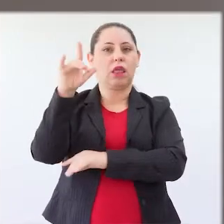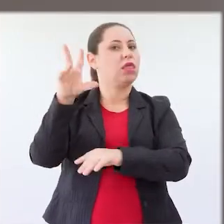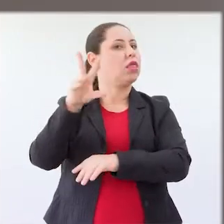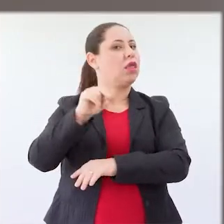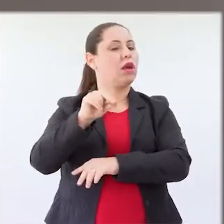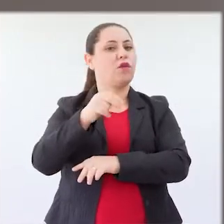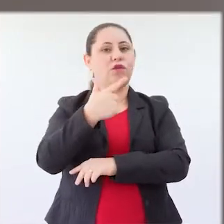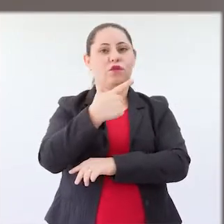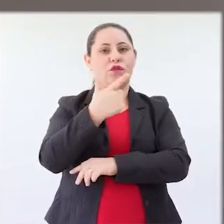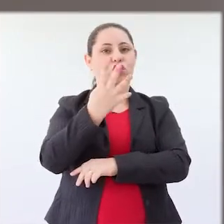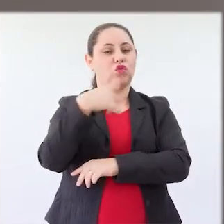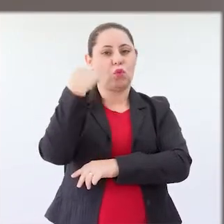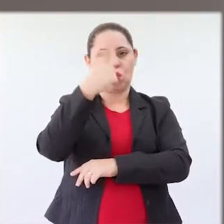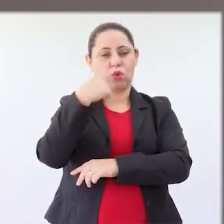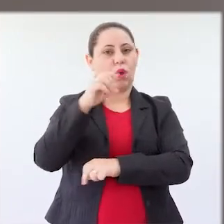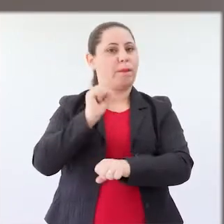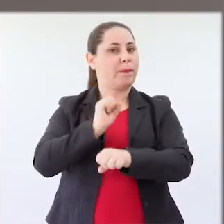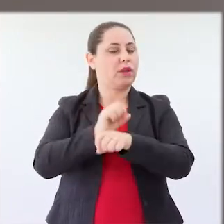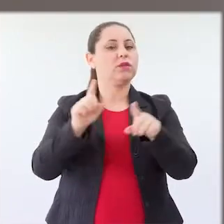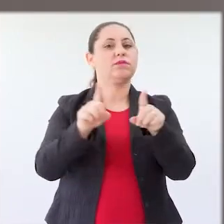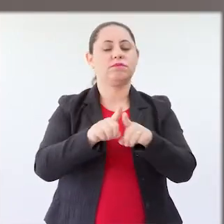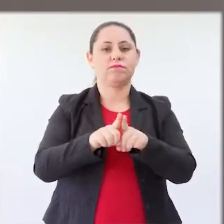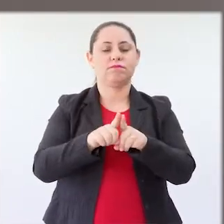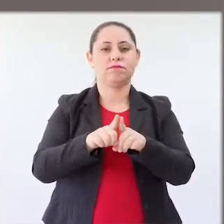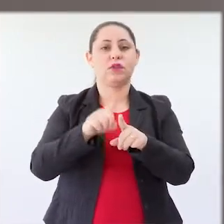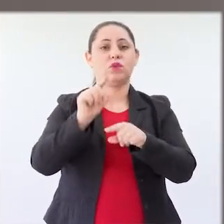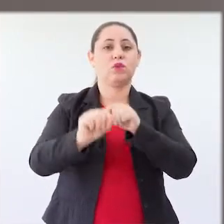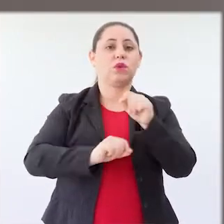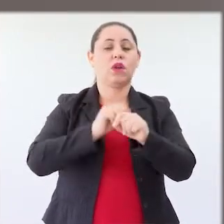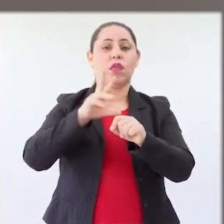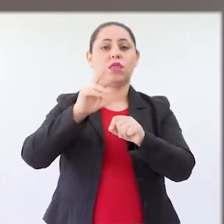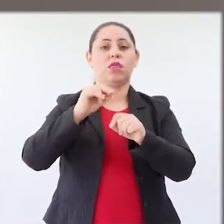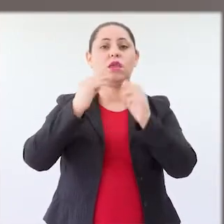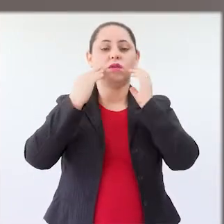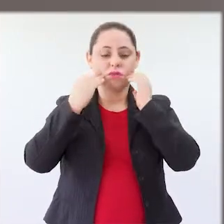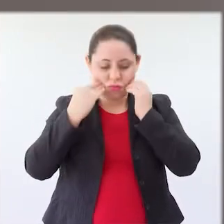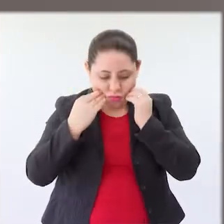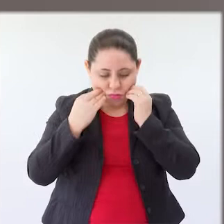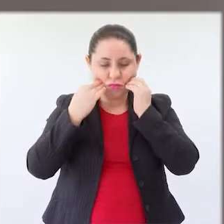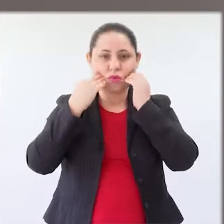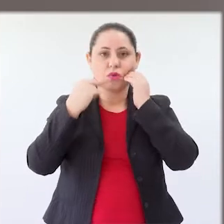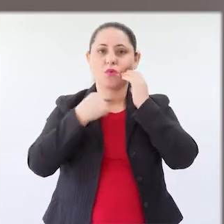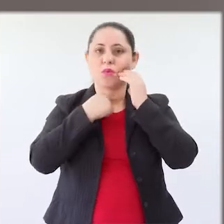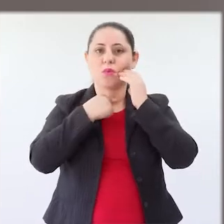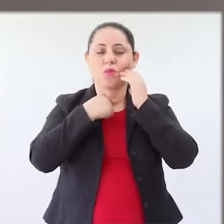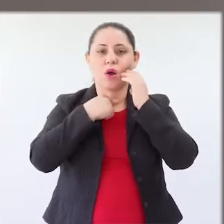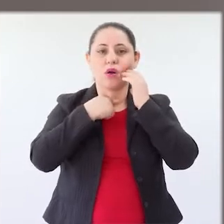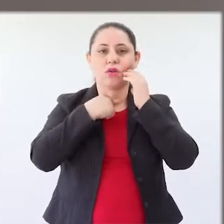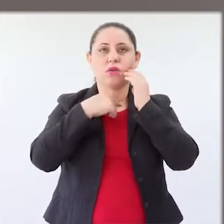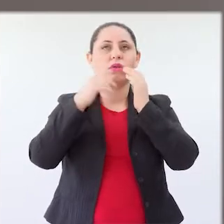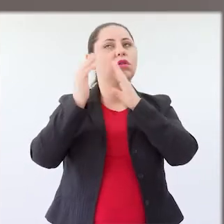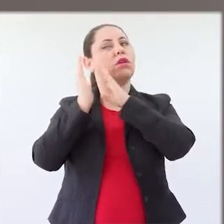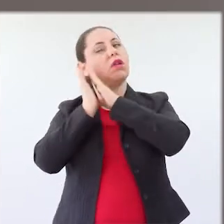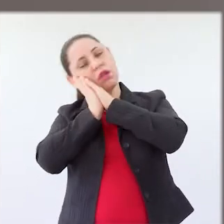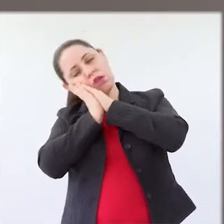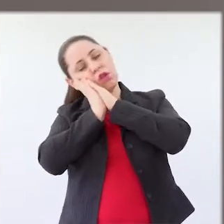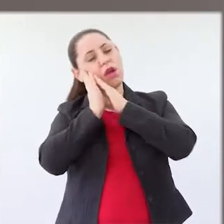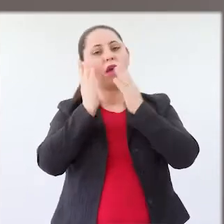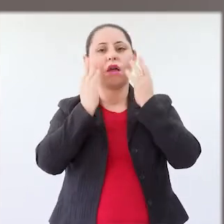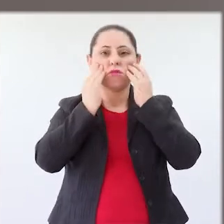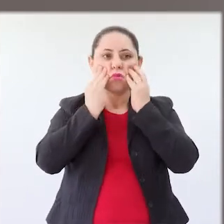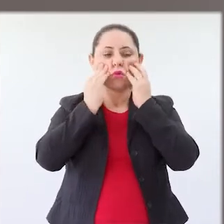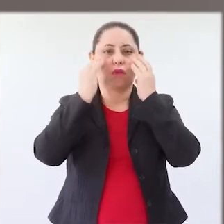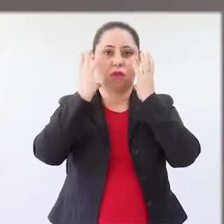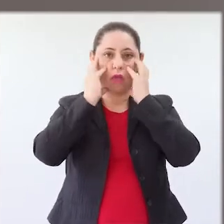mínimo 24 horas. E também tem a questão de não abaixar a cabeça, não deitar para dormir, não massagear,